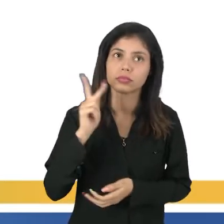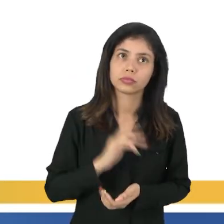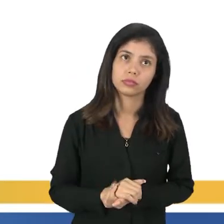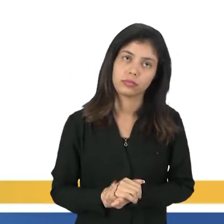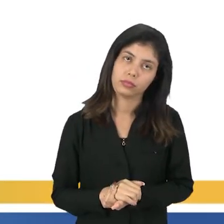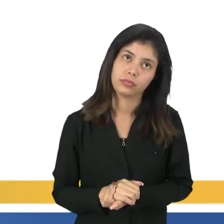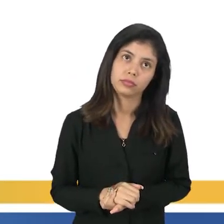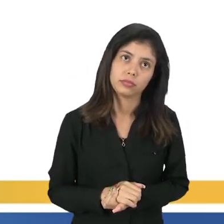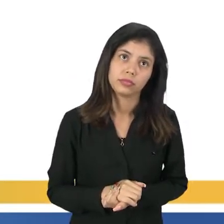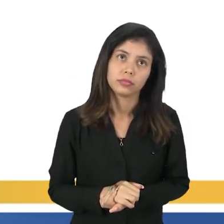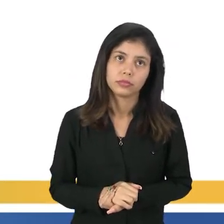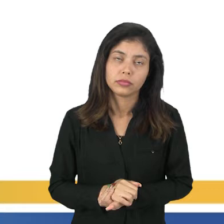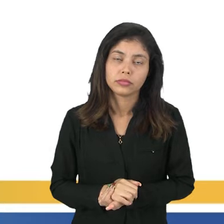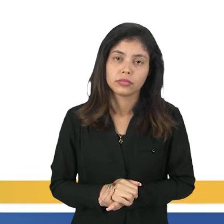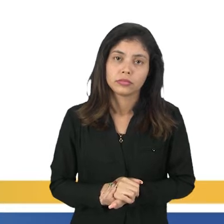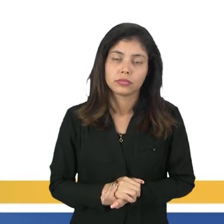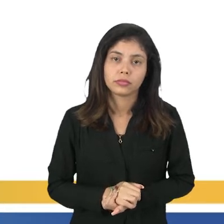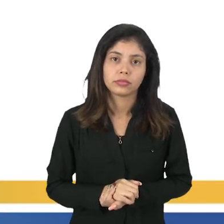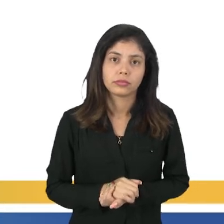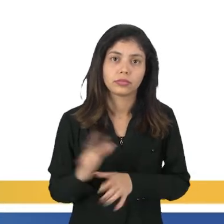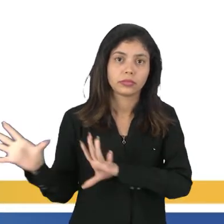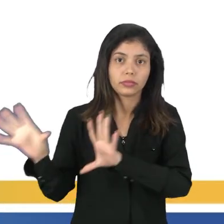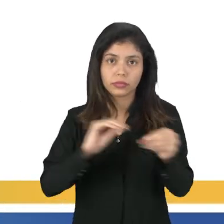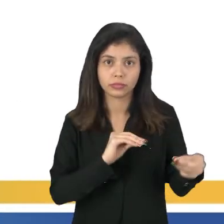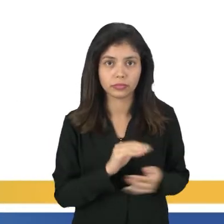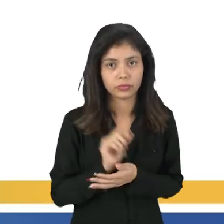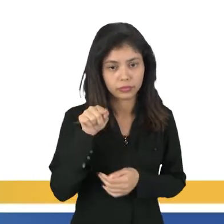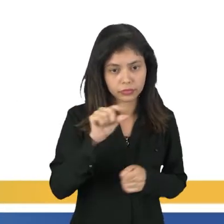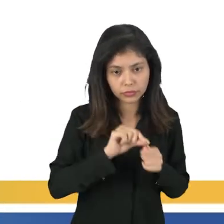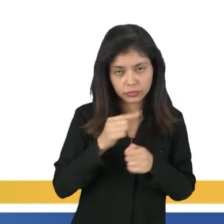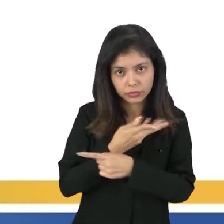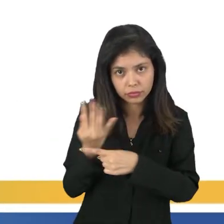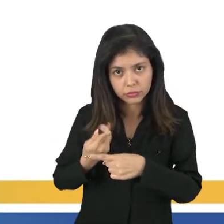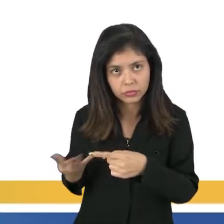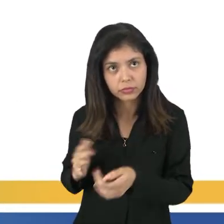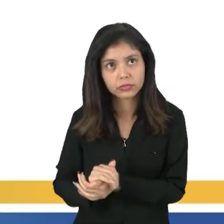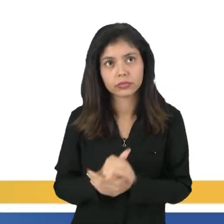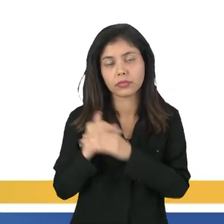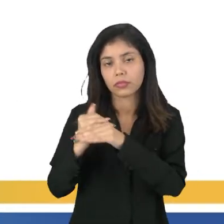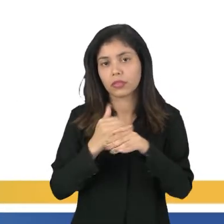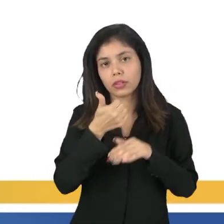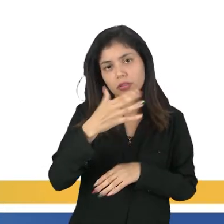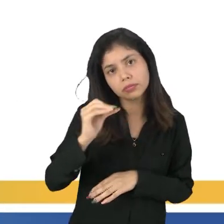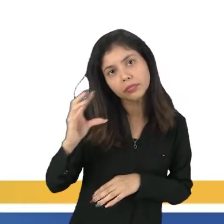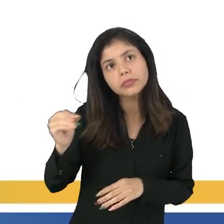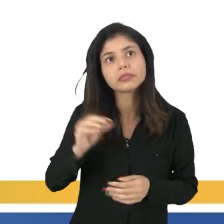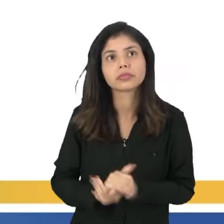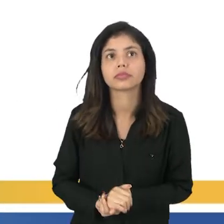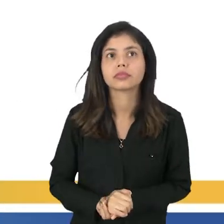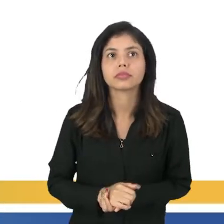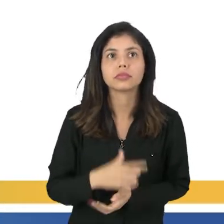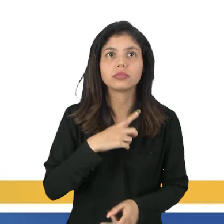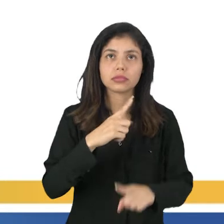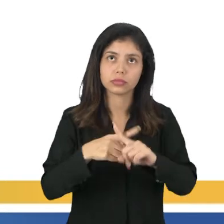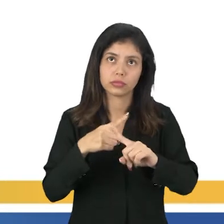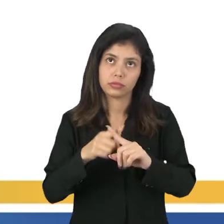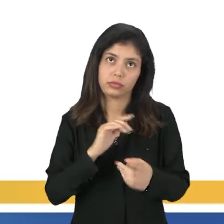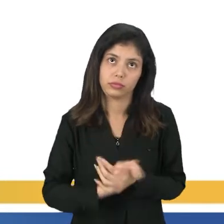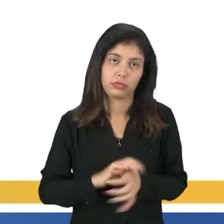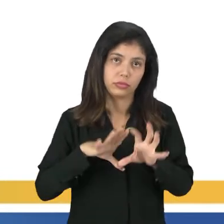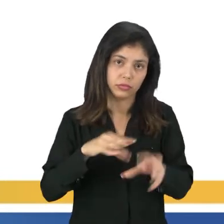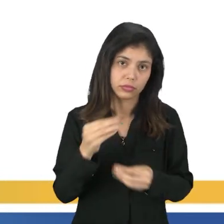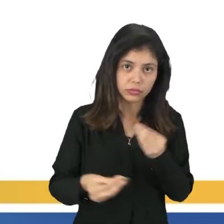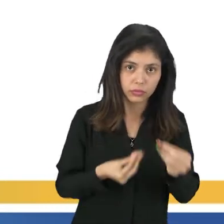Ok? Então, nós vamos fazer novamente, buscar fazer que essa fração tenha um denominador igual a 100. Então, vamos ter que multiplicar